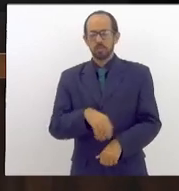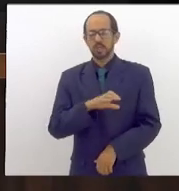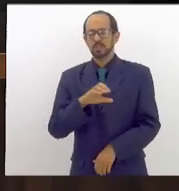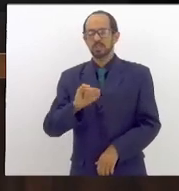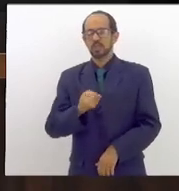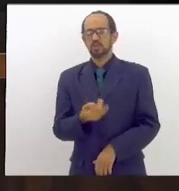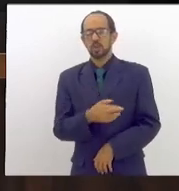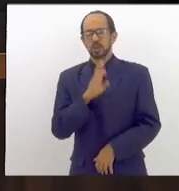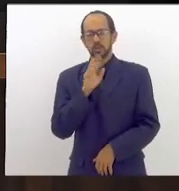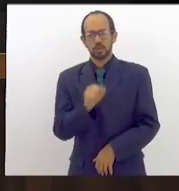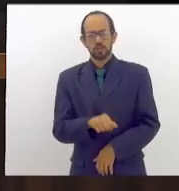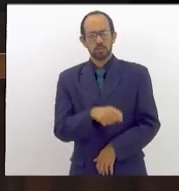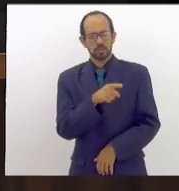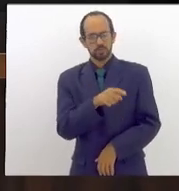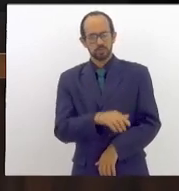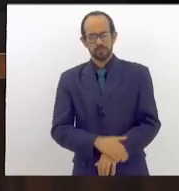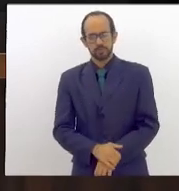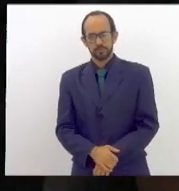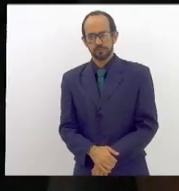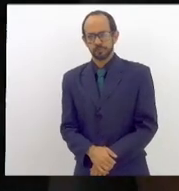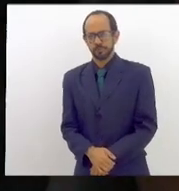Rodrigo Amorim